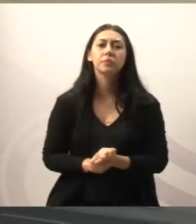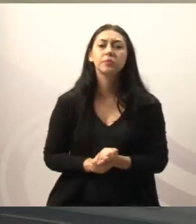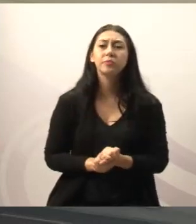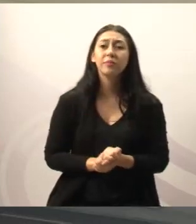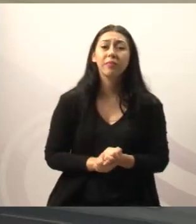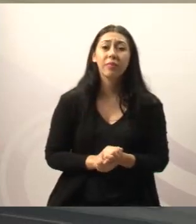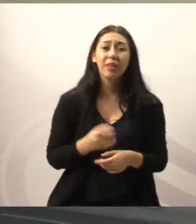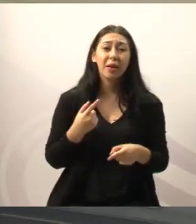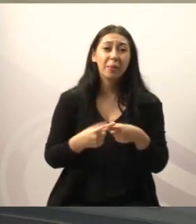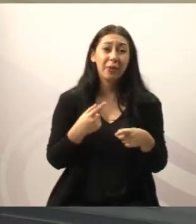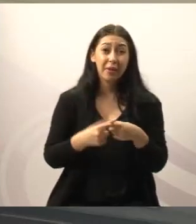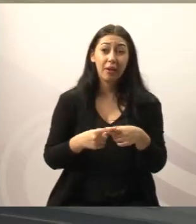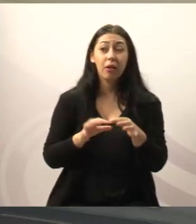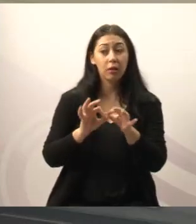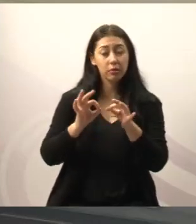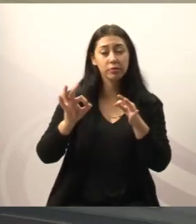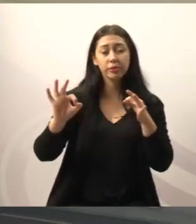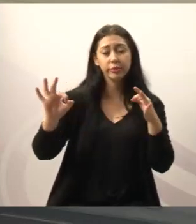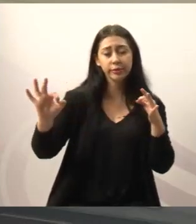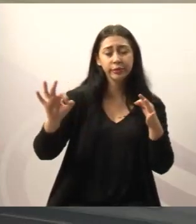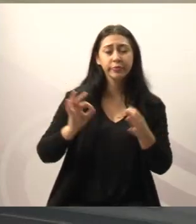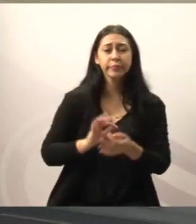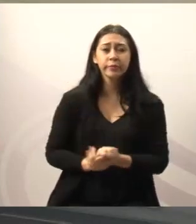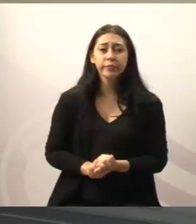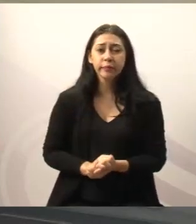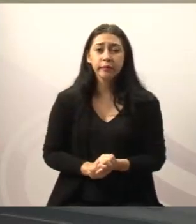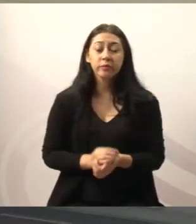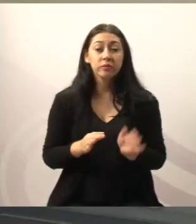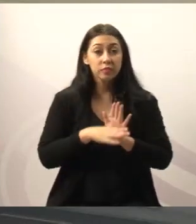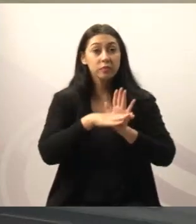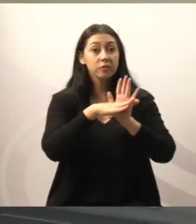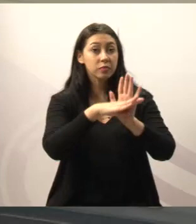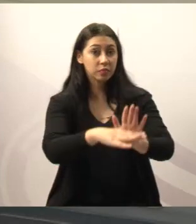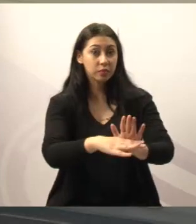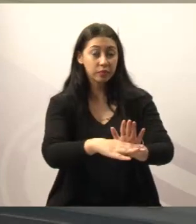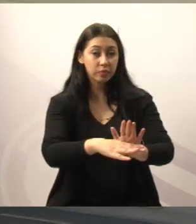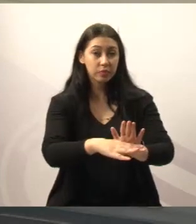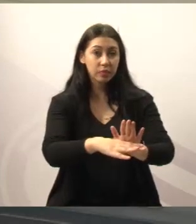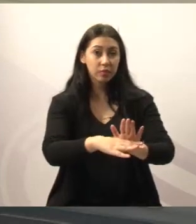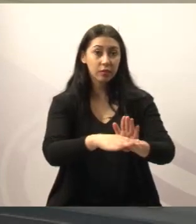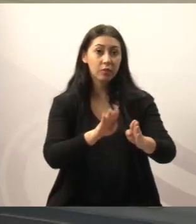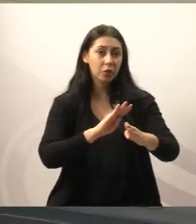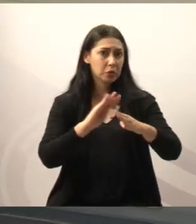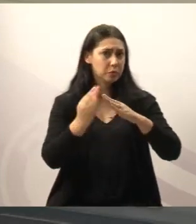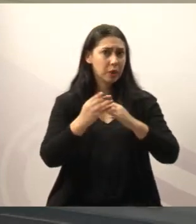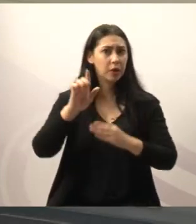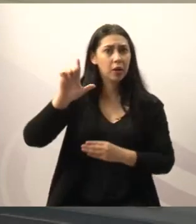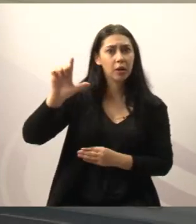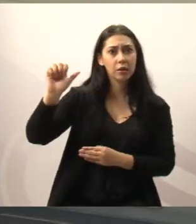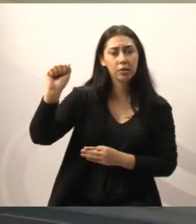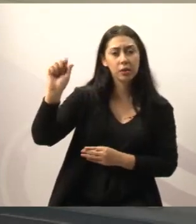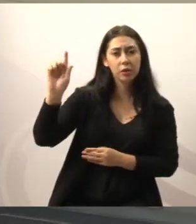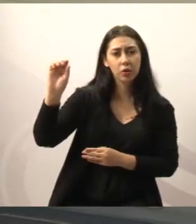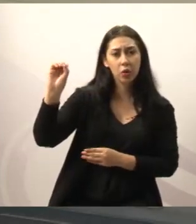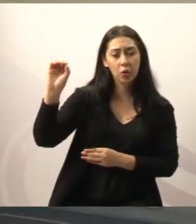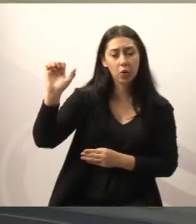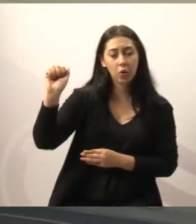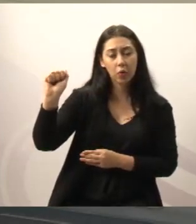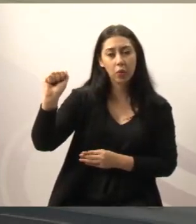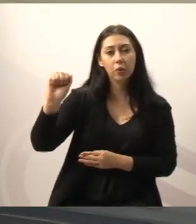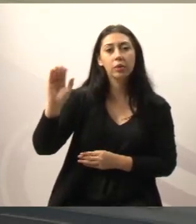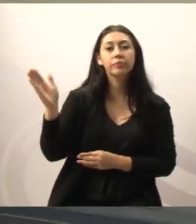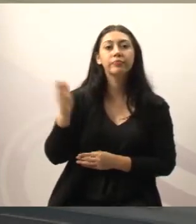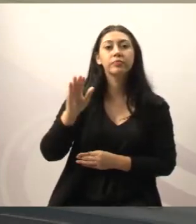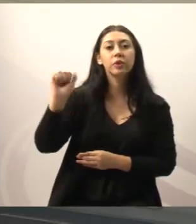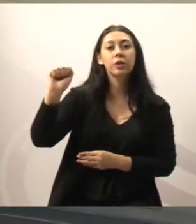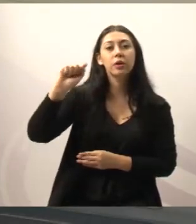1,5 km mais ou menos. E aí vai favorecer a Lagoa Azul 1, a Lagoa Azul 2 e o pessoal da Barra do Poço. Então eu